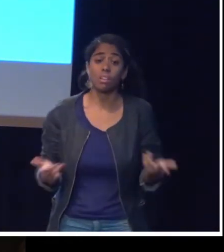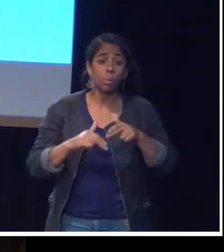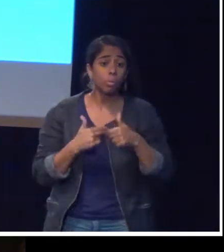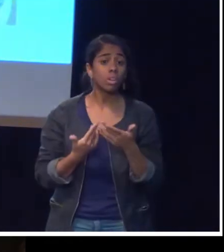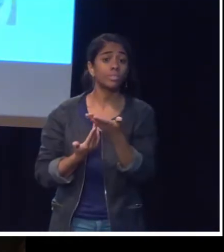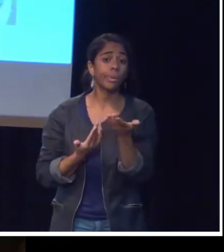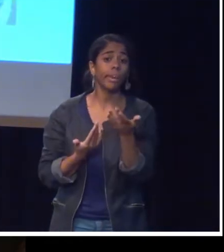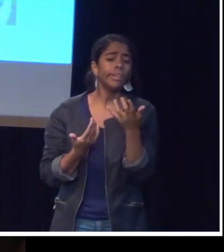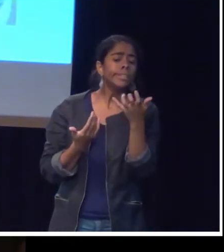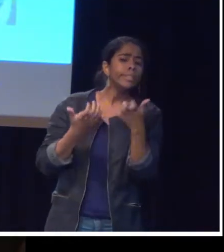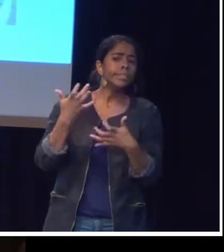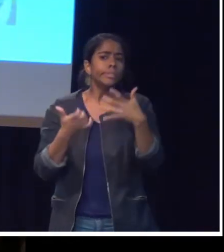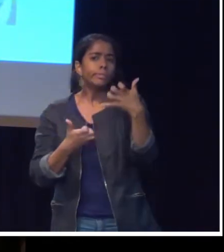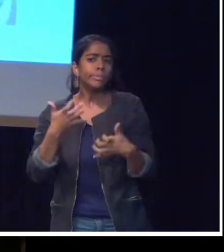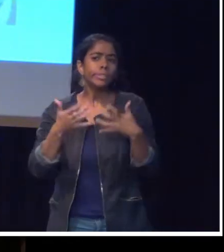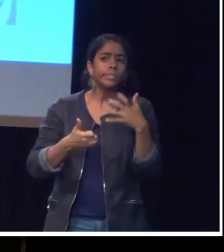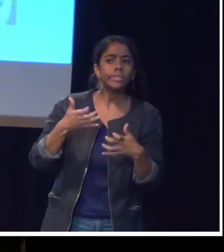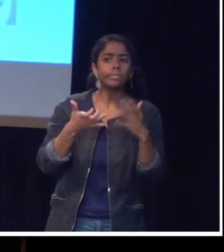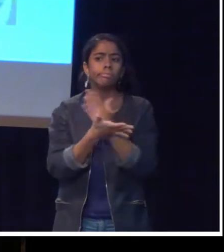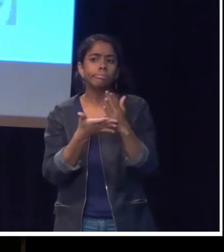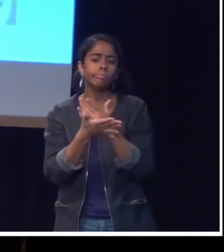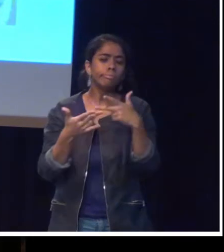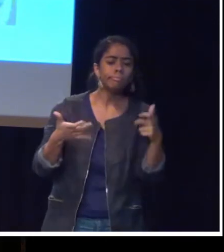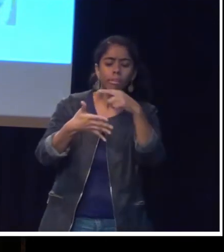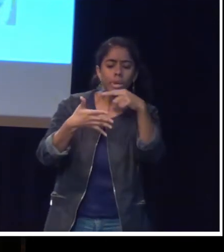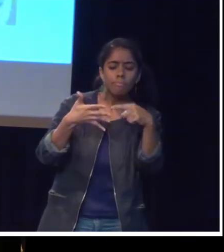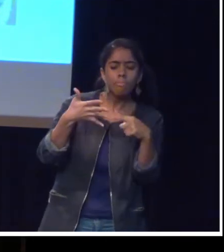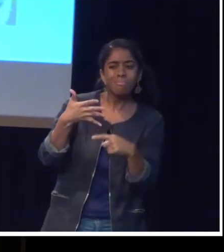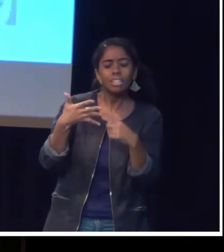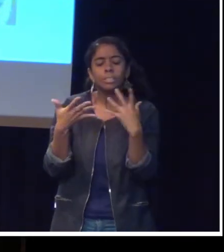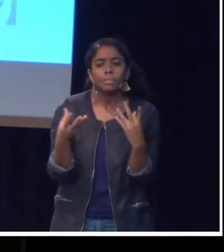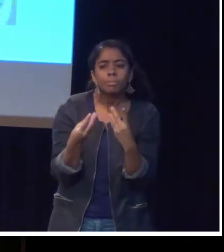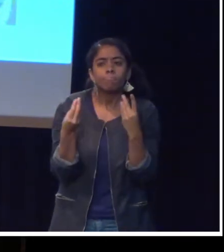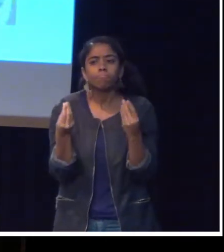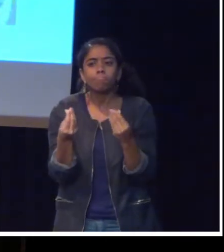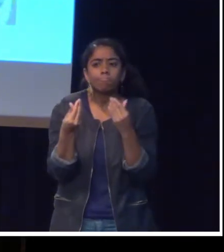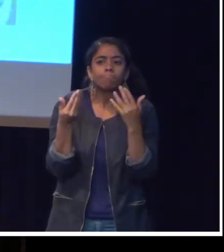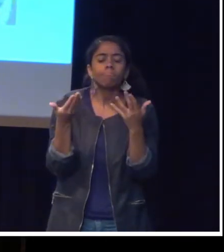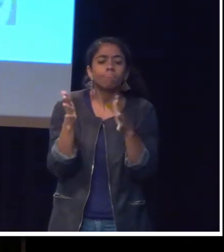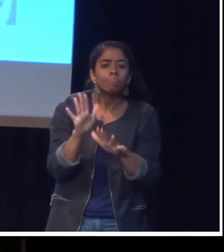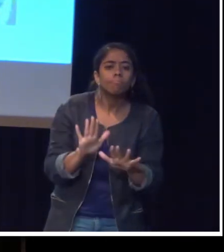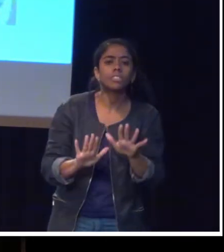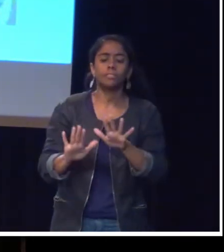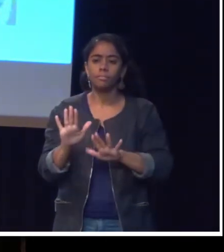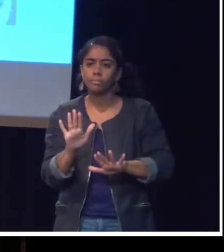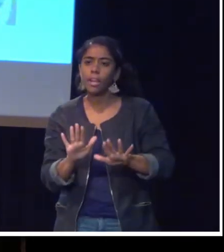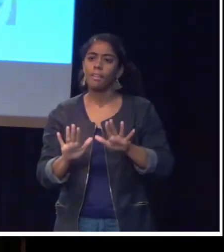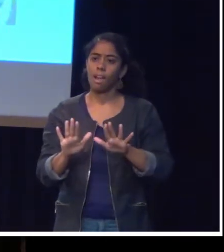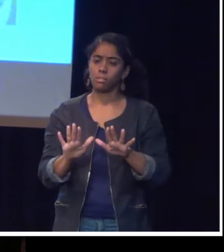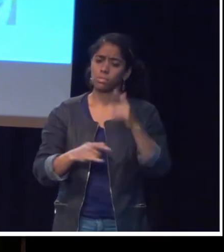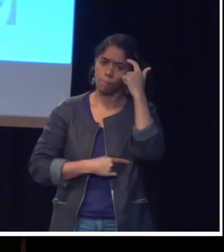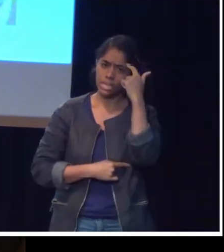muito delicadas, né? No sentido de que a gente sempre coloca tudo no mesmo sentido. Preconceito é a mesma coisa